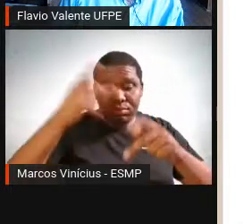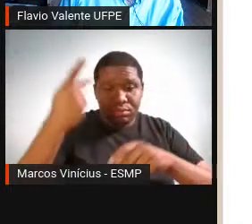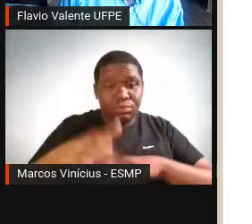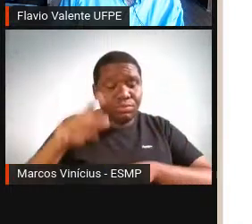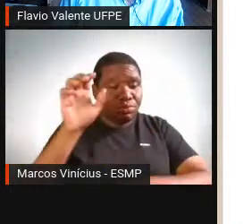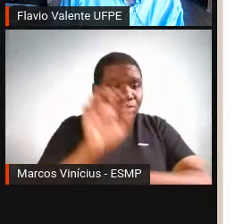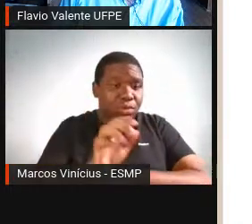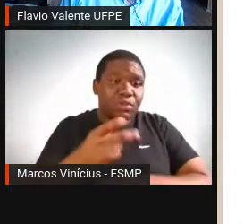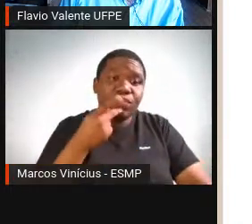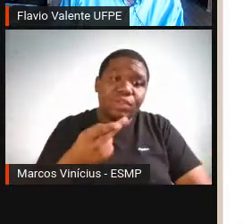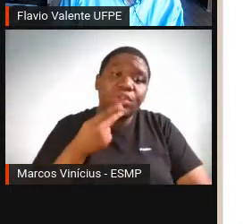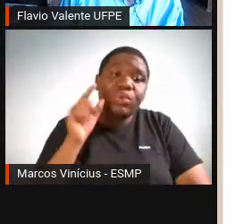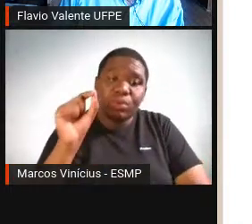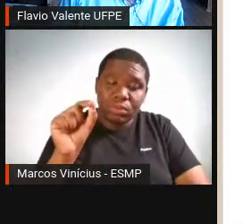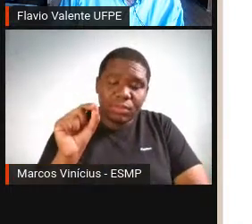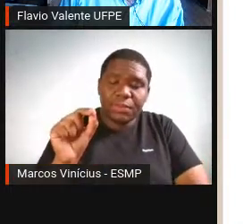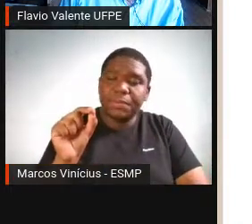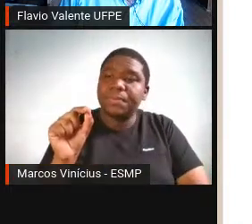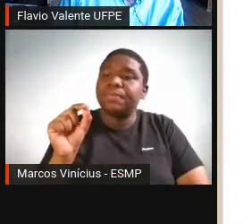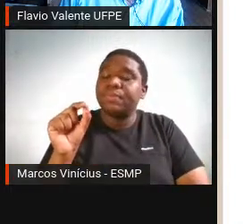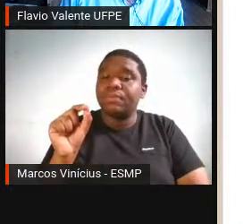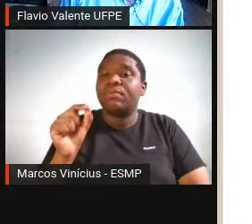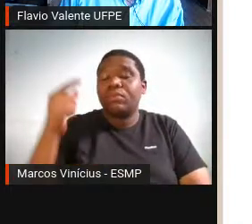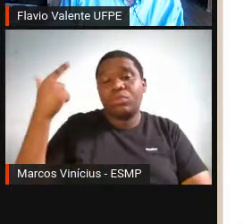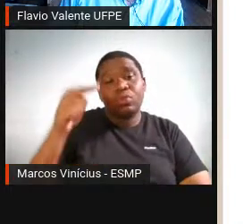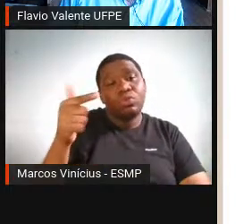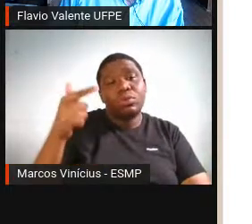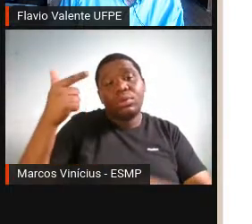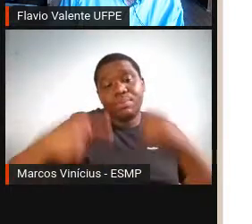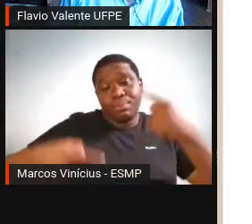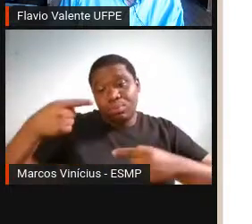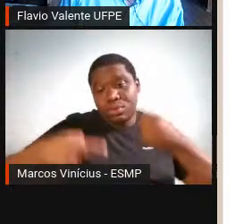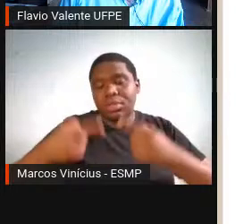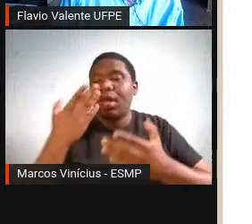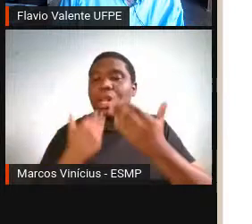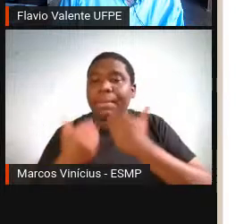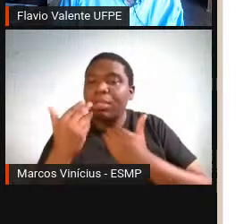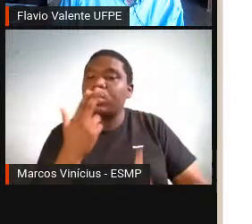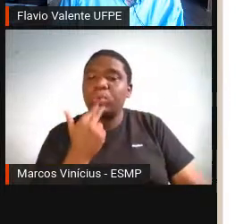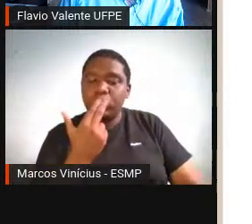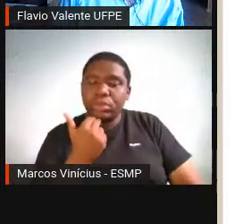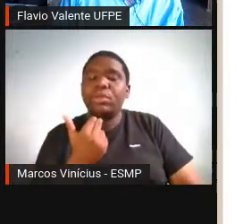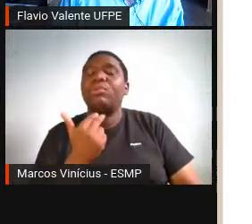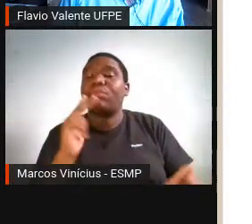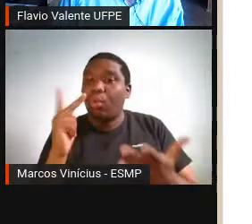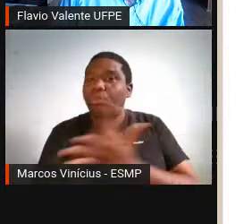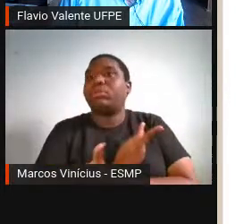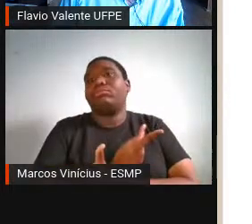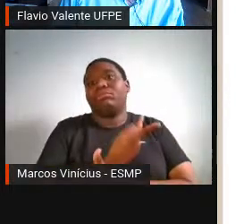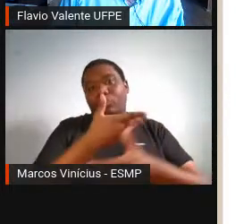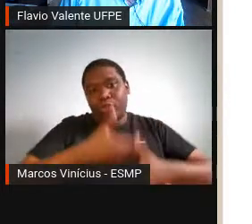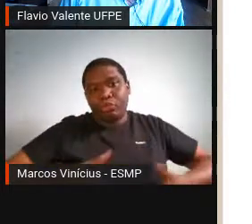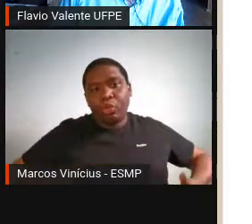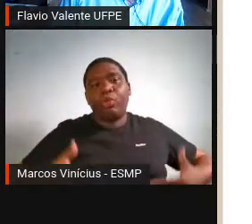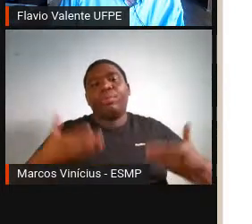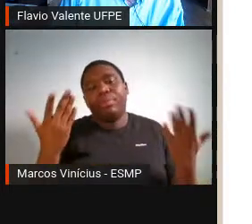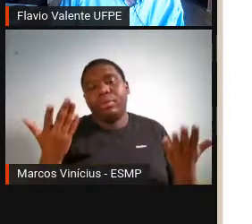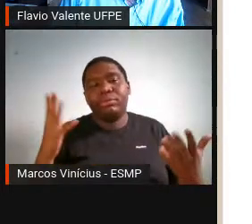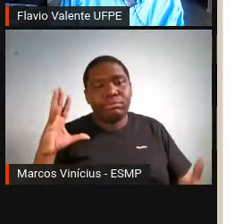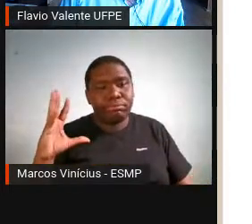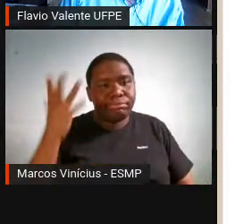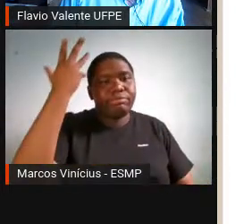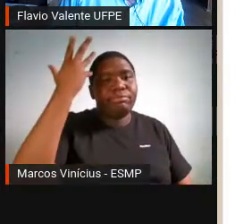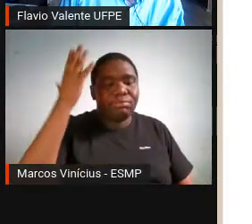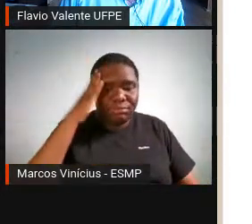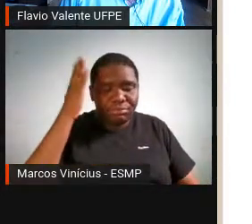ele dizia que quando não há uma política de alimentação e nutrição, há uma política de fome. De janeiro de 2019